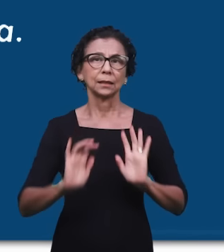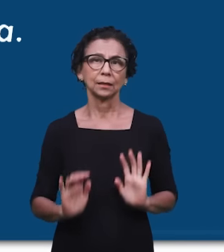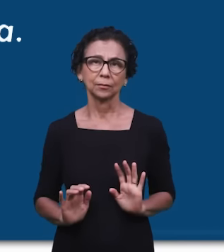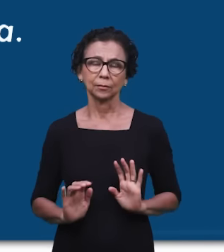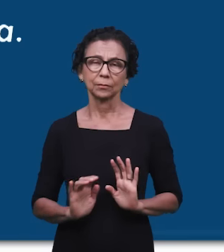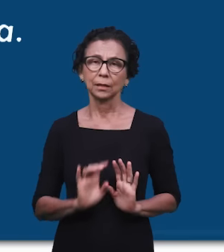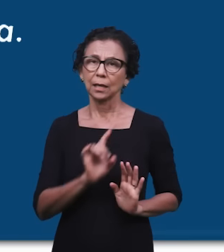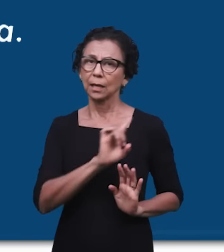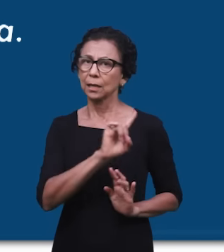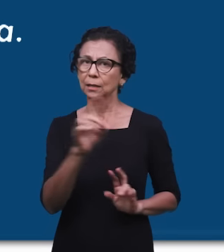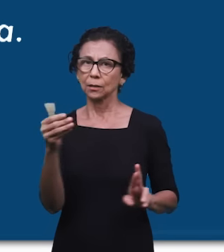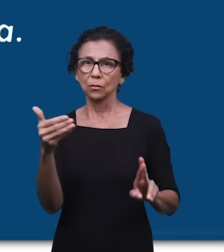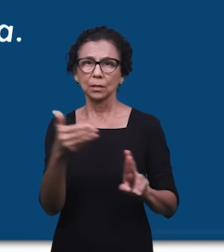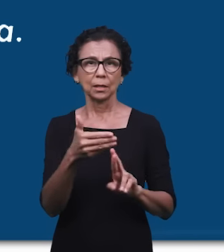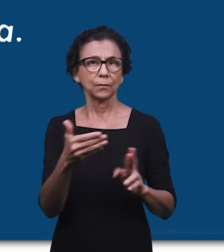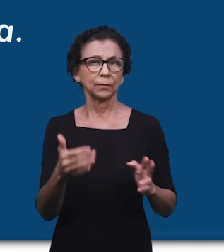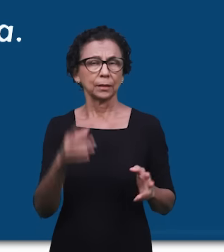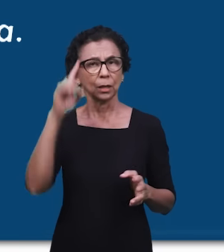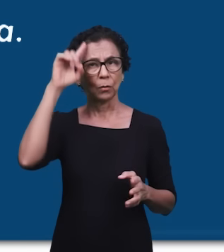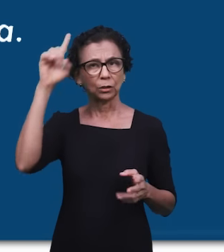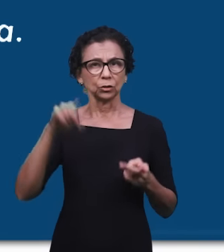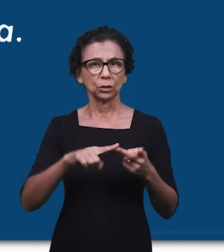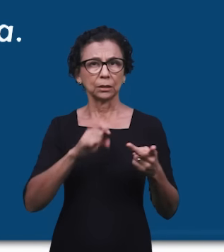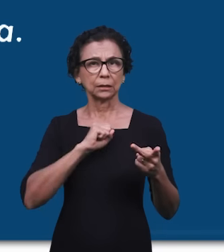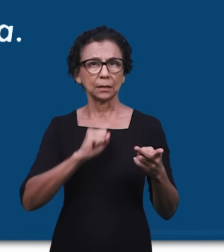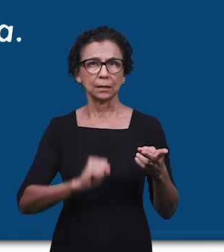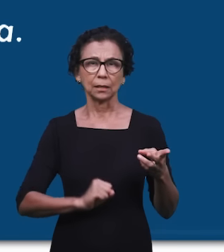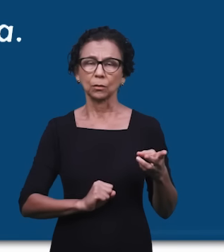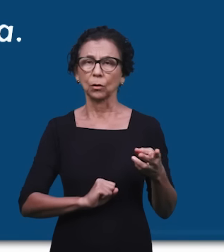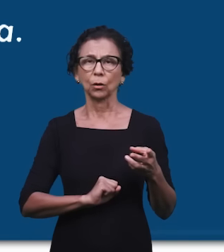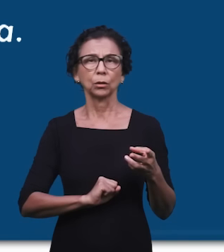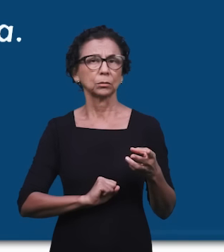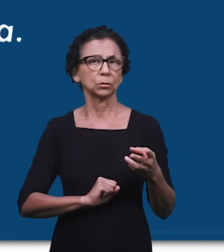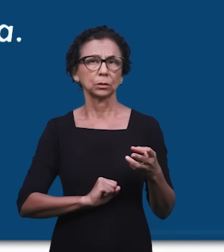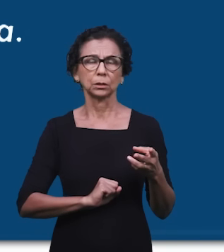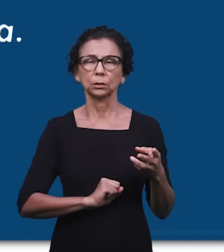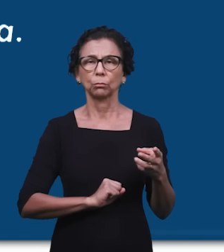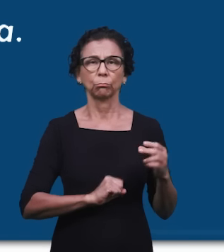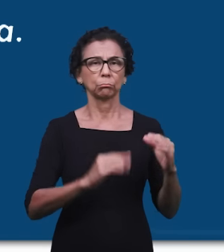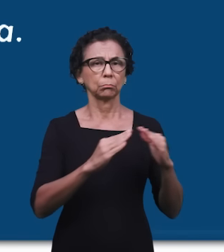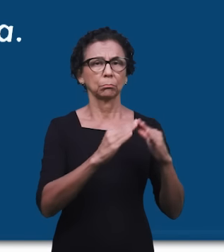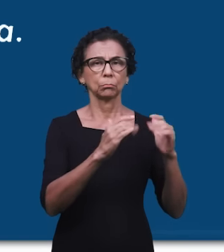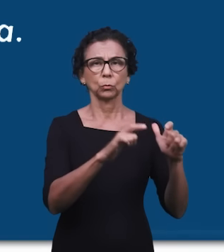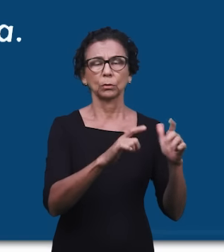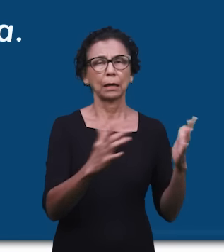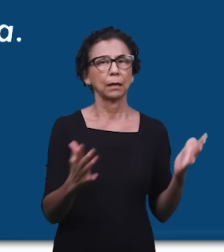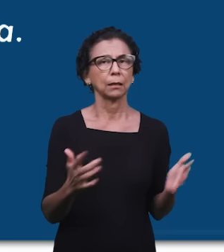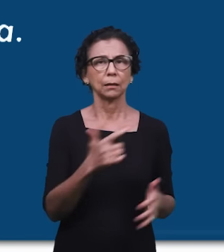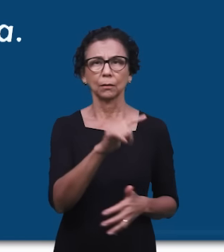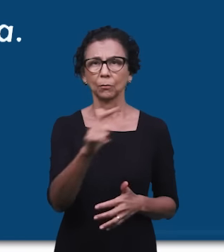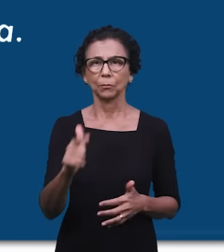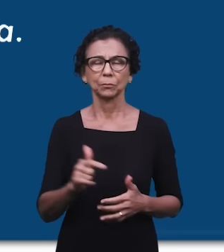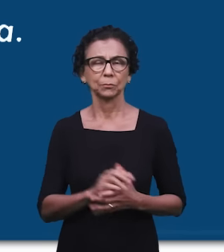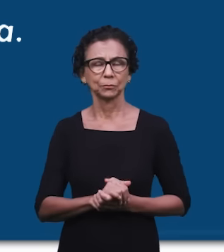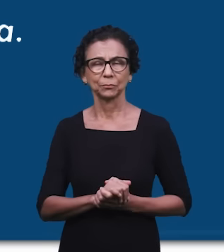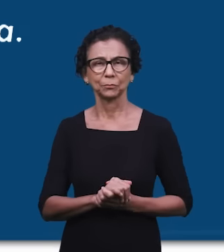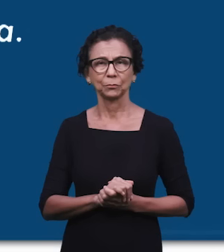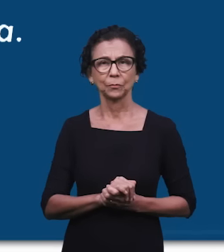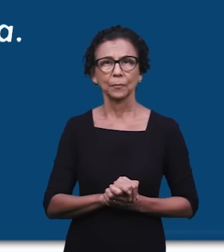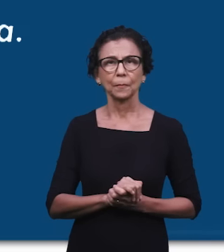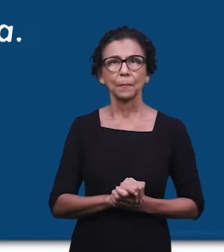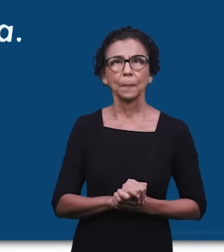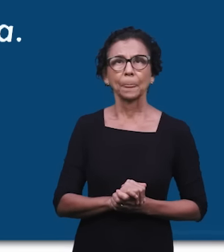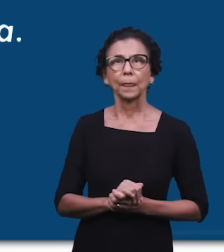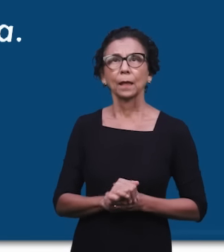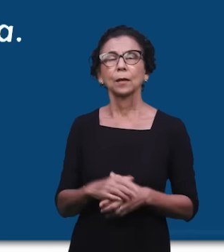não. Ele falou exatamente de uma operação do Espírito Santo. Que operação era esta? É a operação do Espírito de